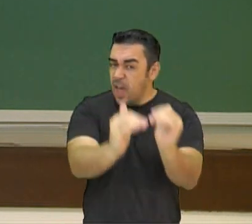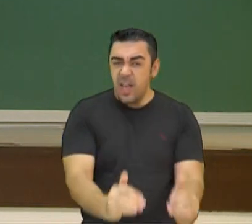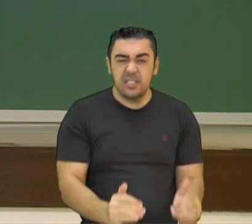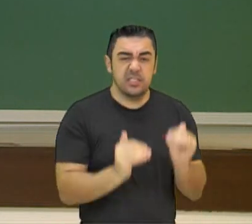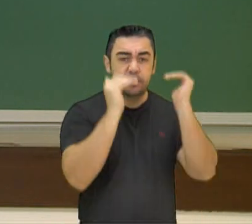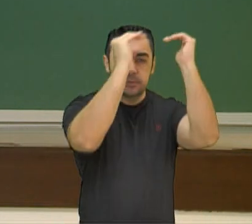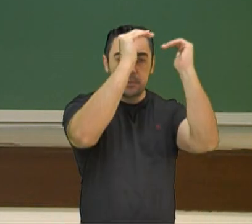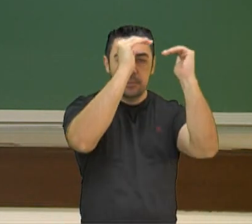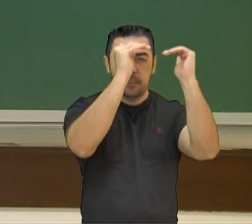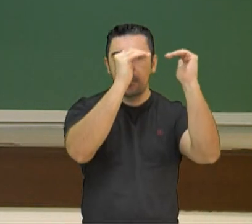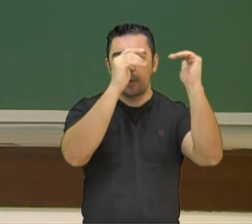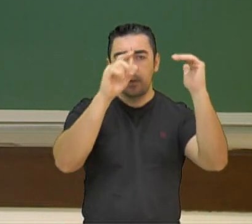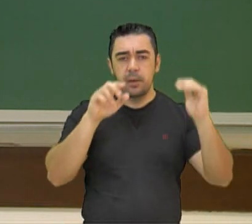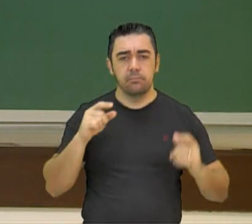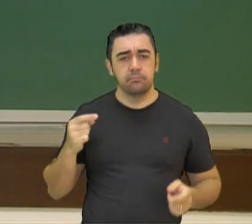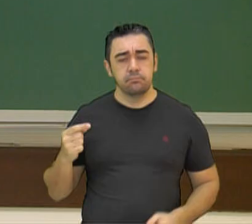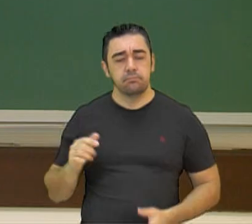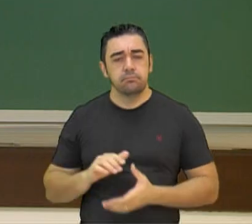razão.